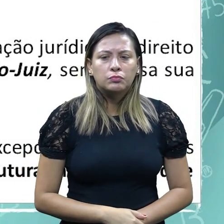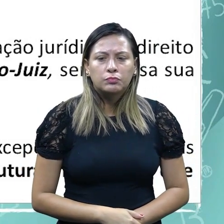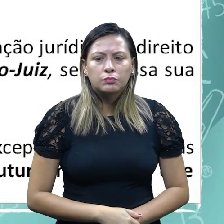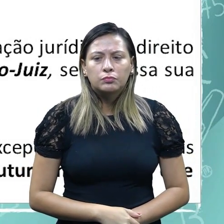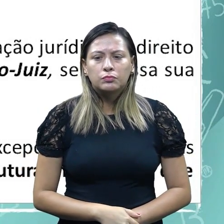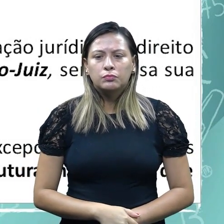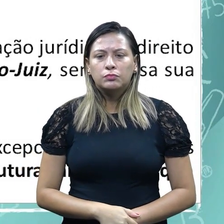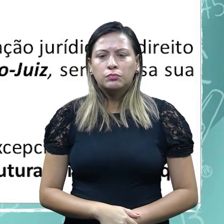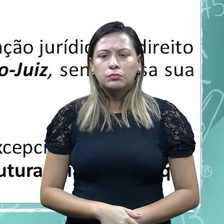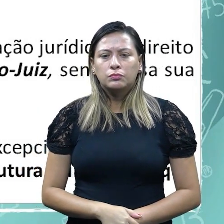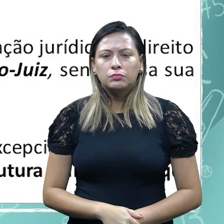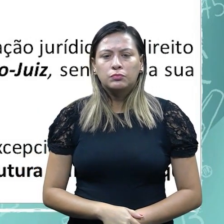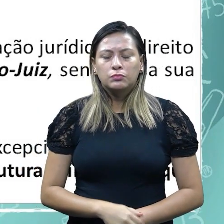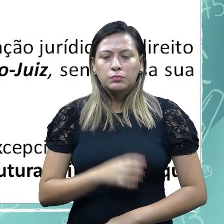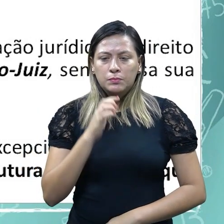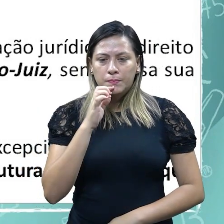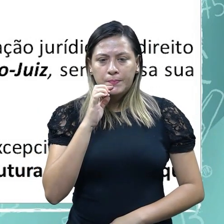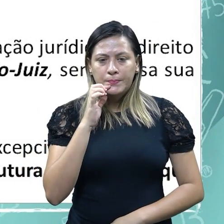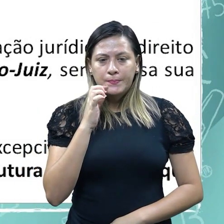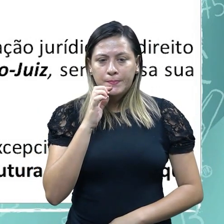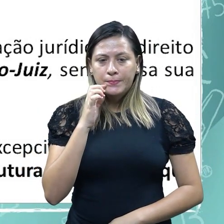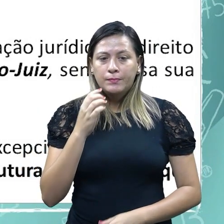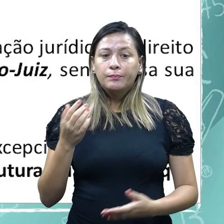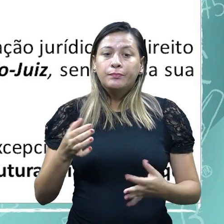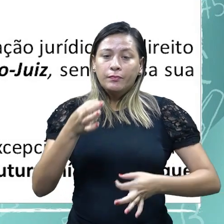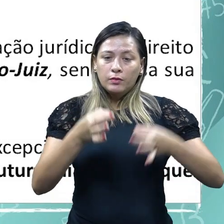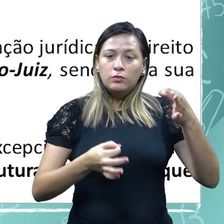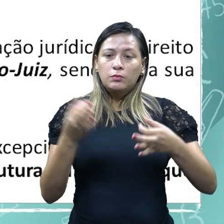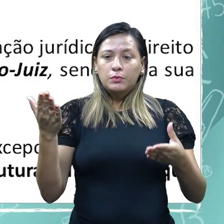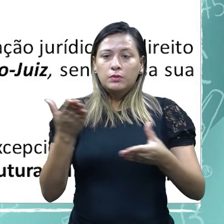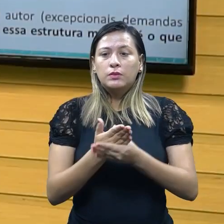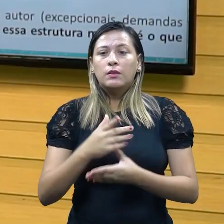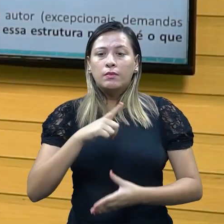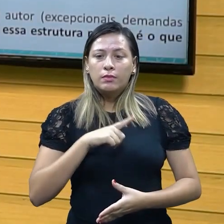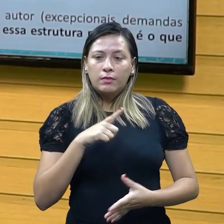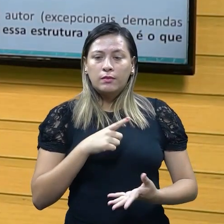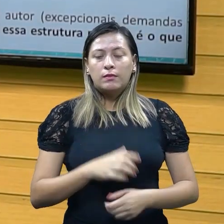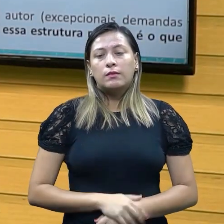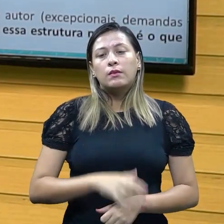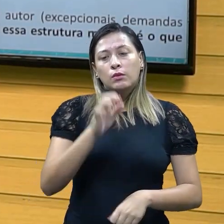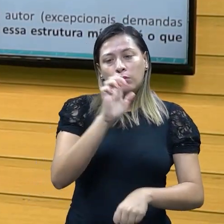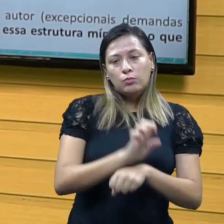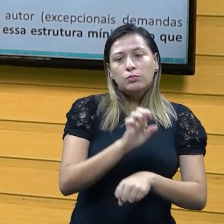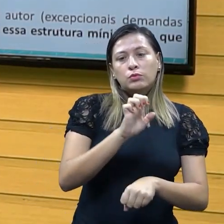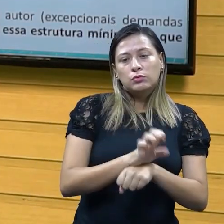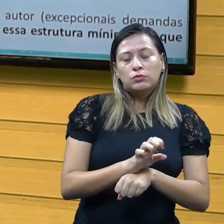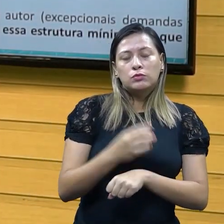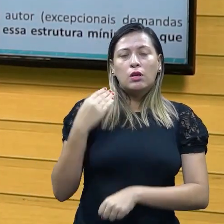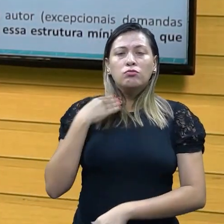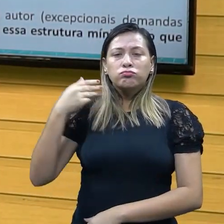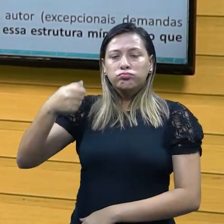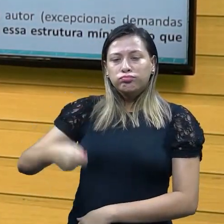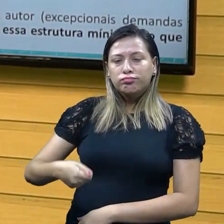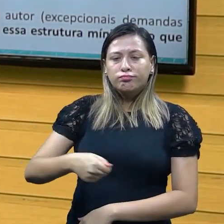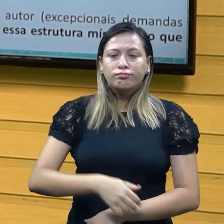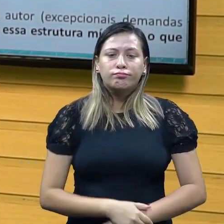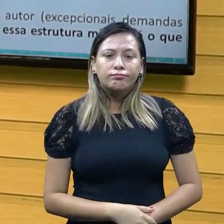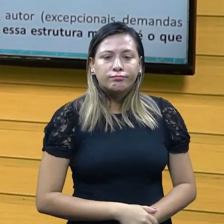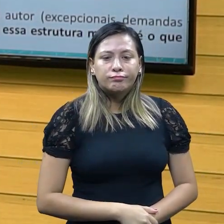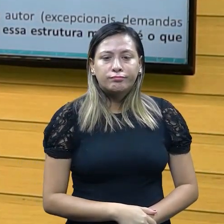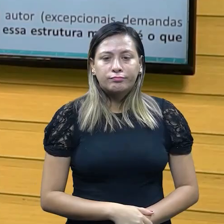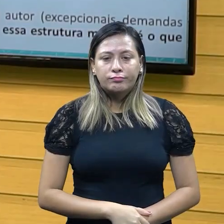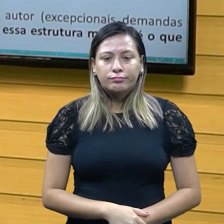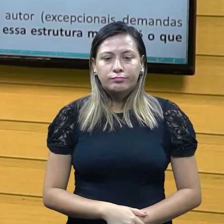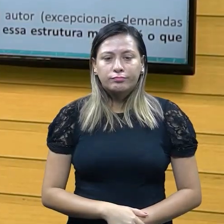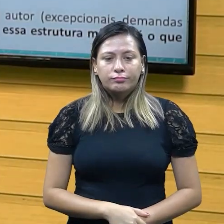pelo demandado, você tem o Estado juiz, certo? E a composição mínima, pelo menos essa, porque tem a possibilidade